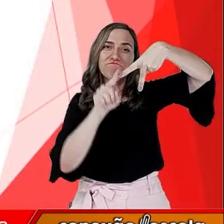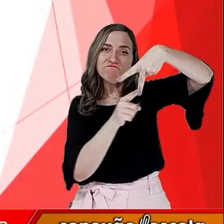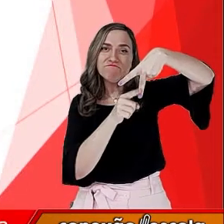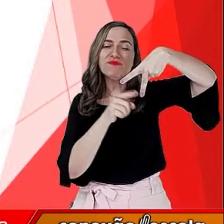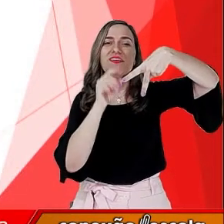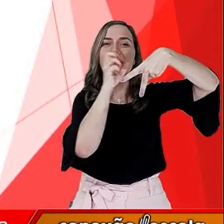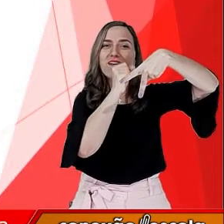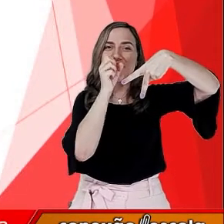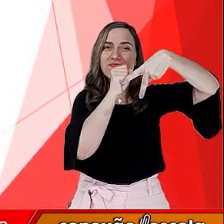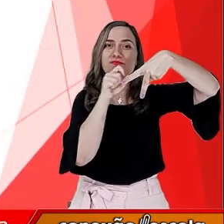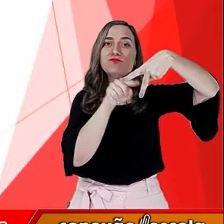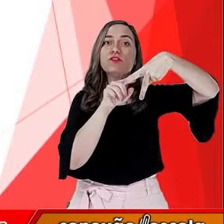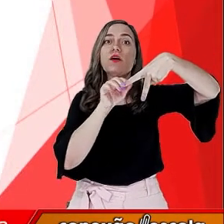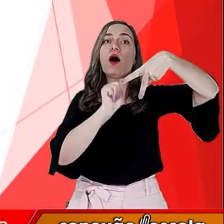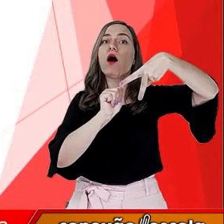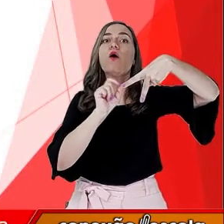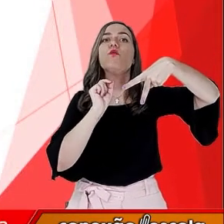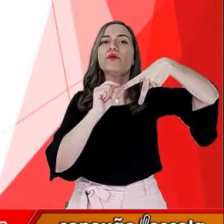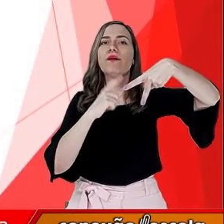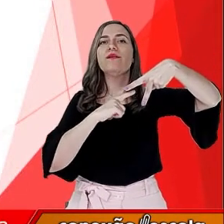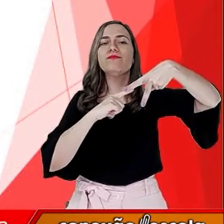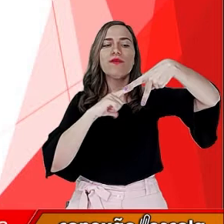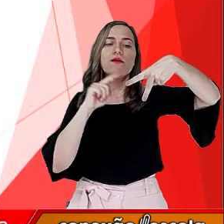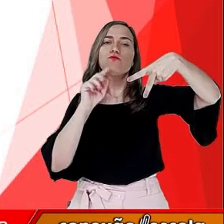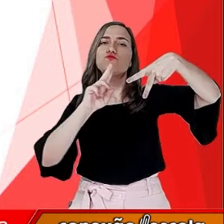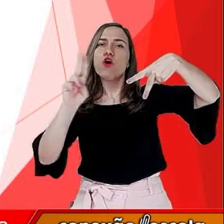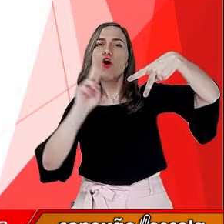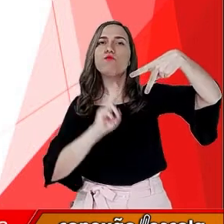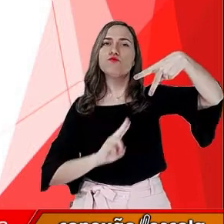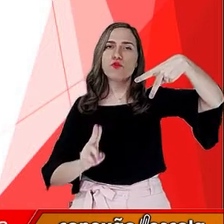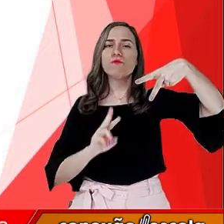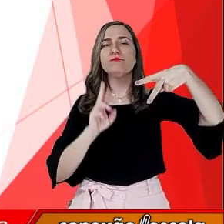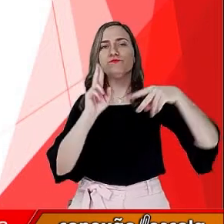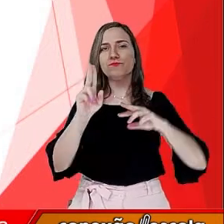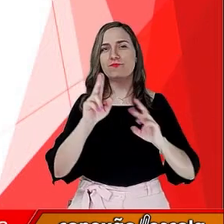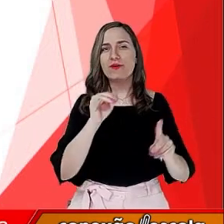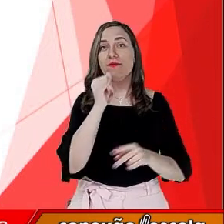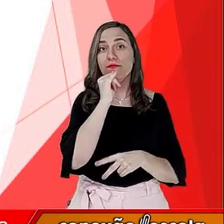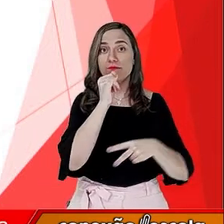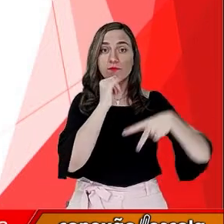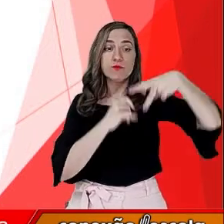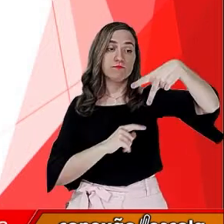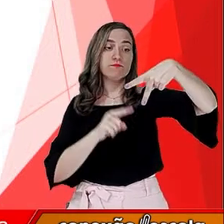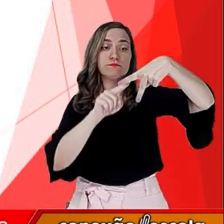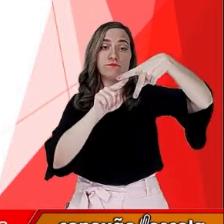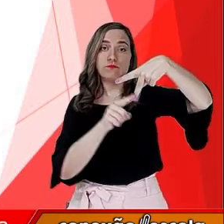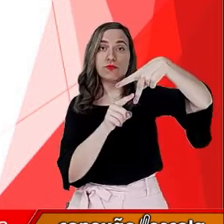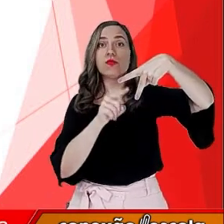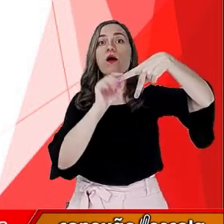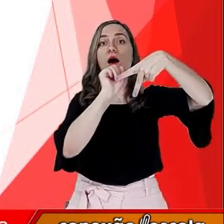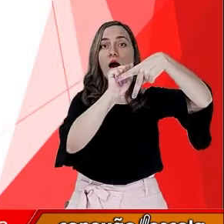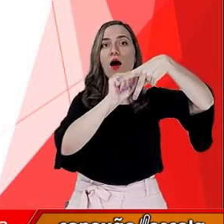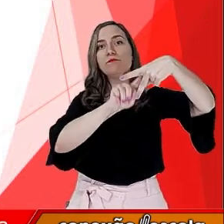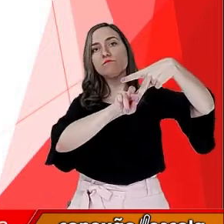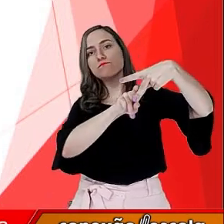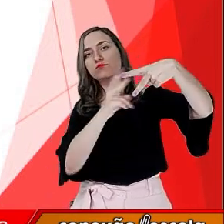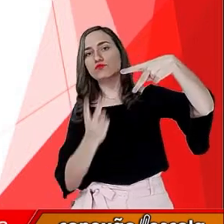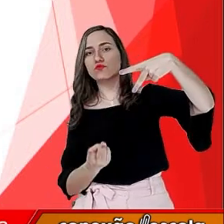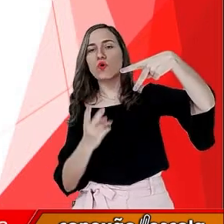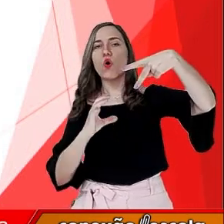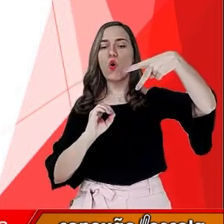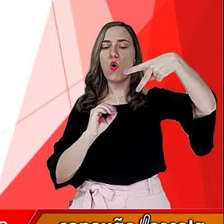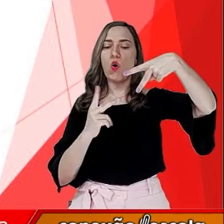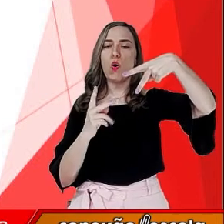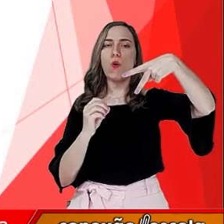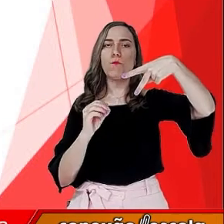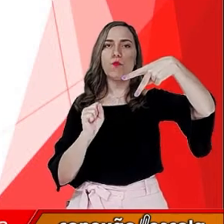nomear diferentemente os 2 catetos. Ao ângulo A, este é o cateto oposto, e ao ângulo